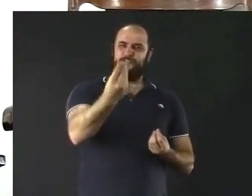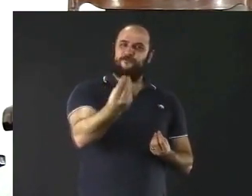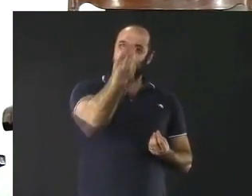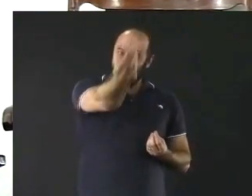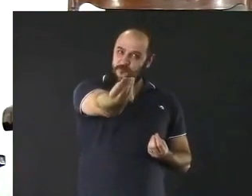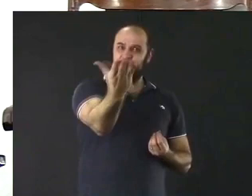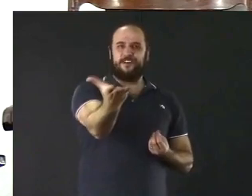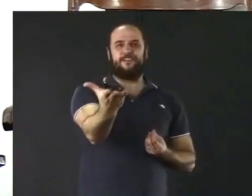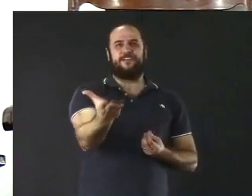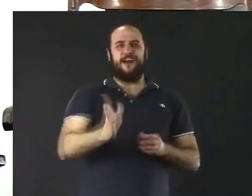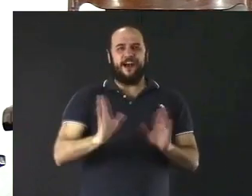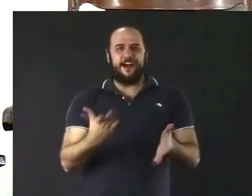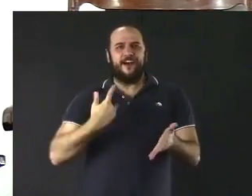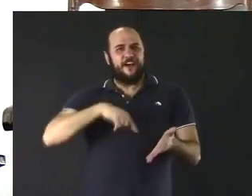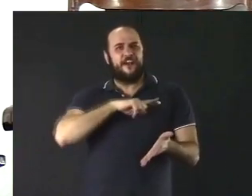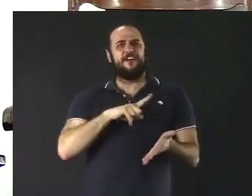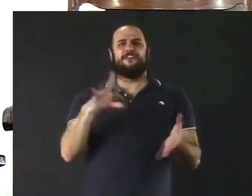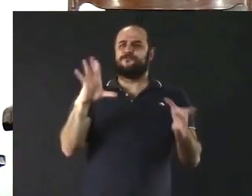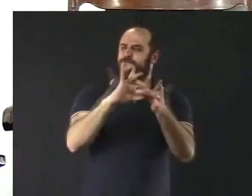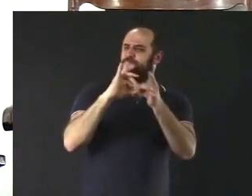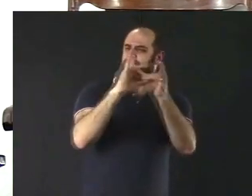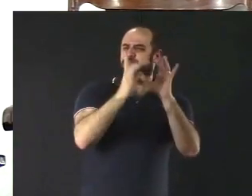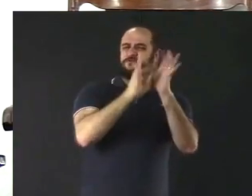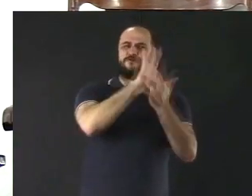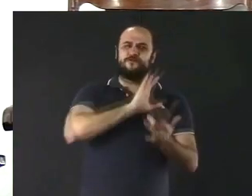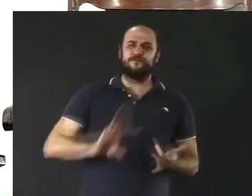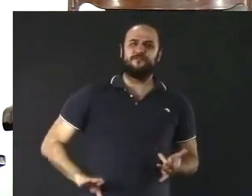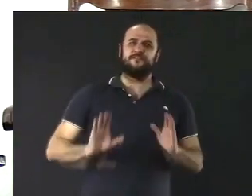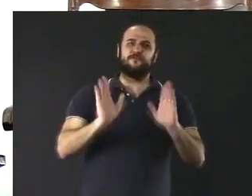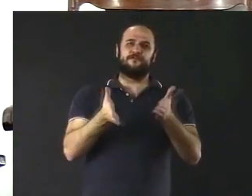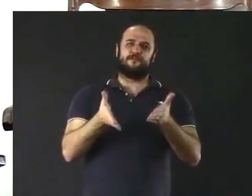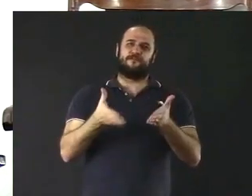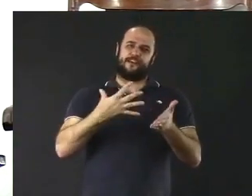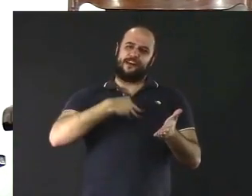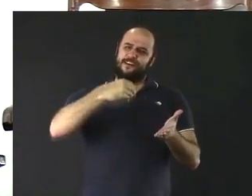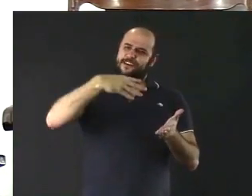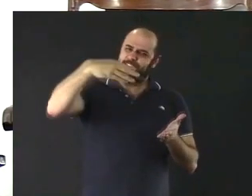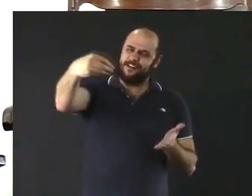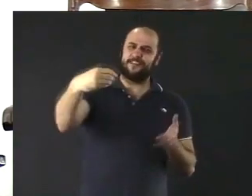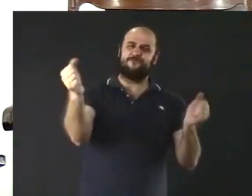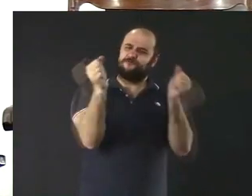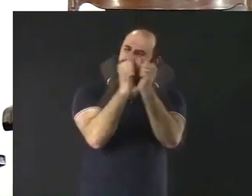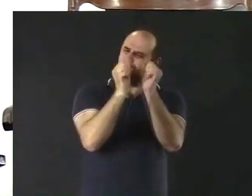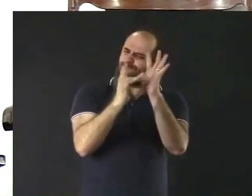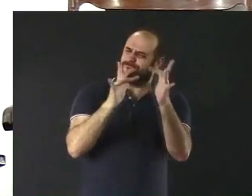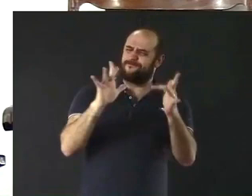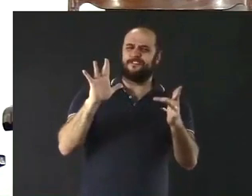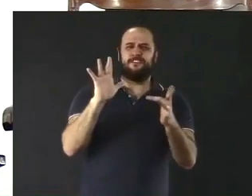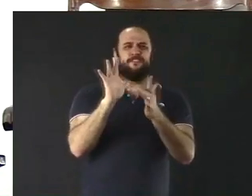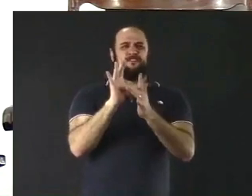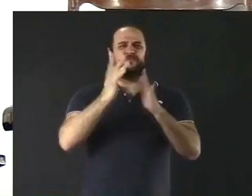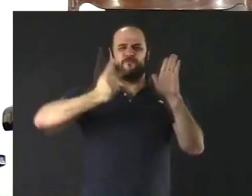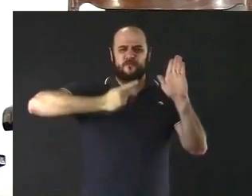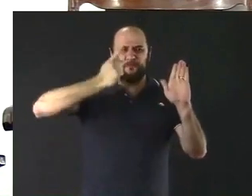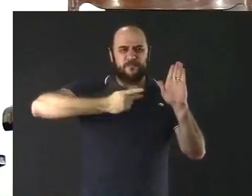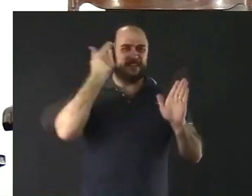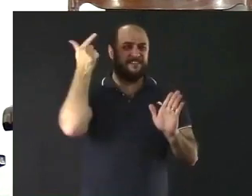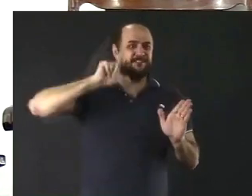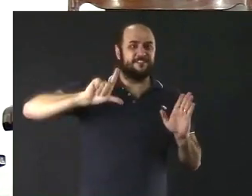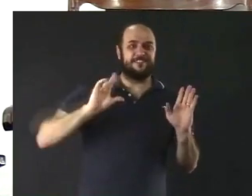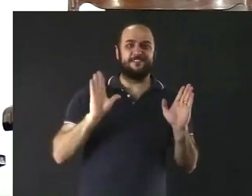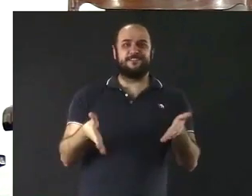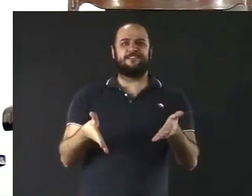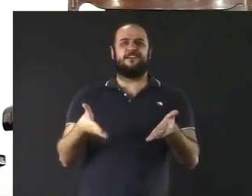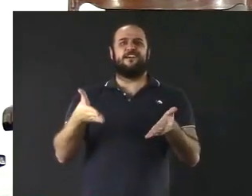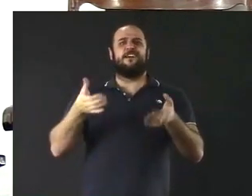somos partes com Cristo Jesus, herdeiros e co-herdeiros com Ele da promessa, nós podemos